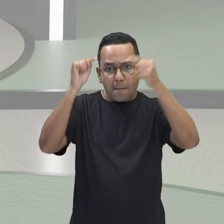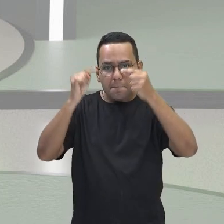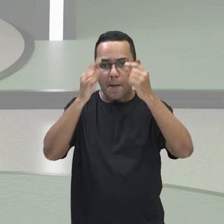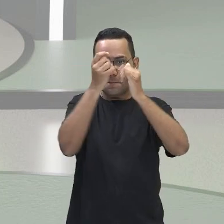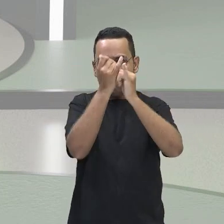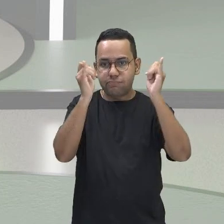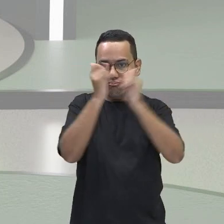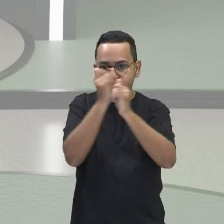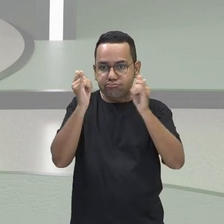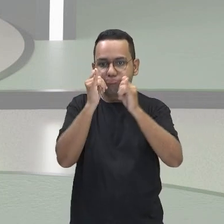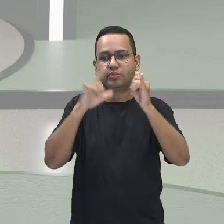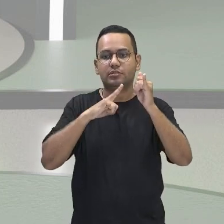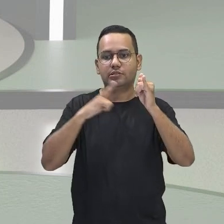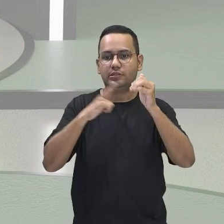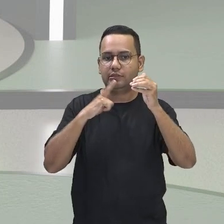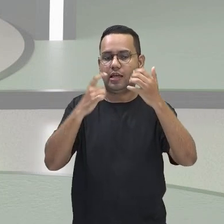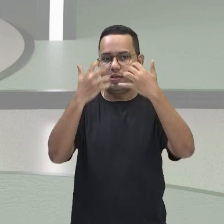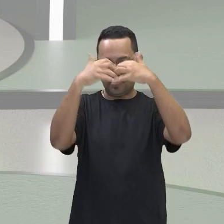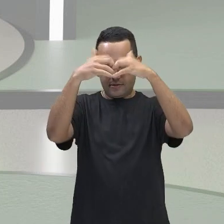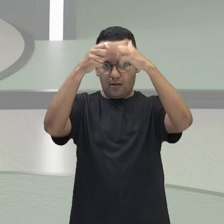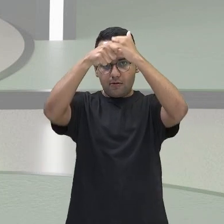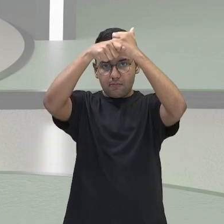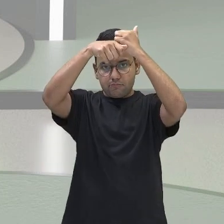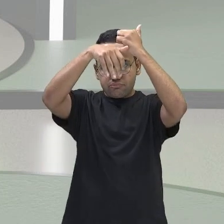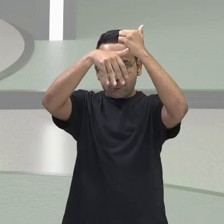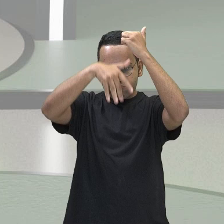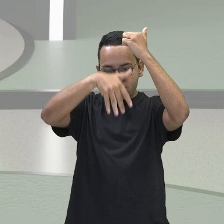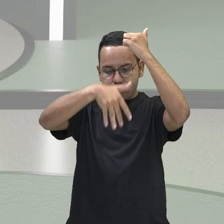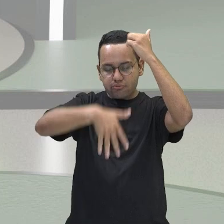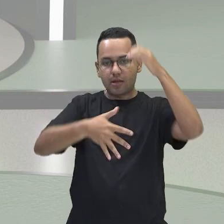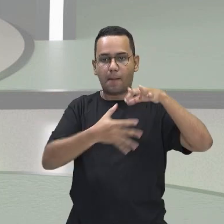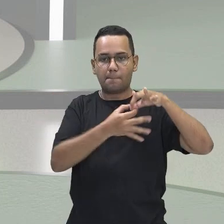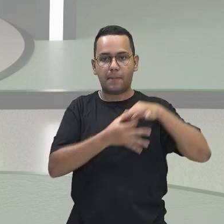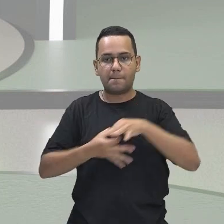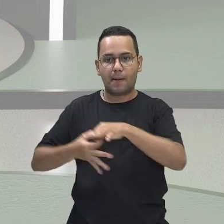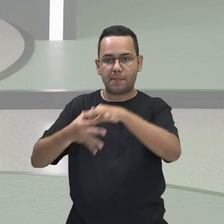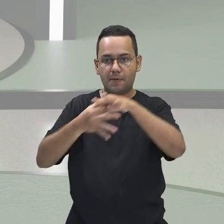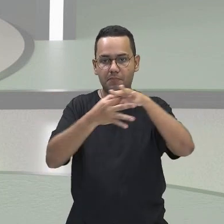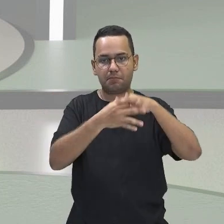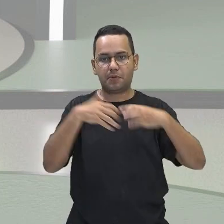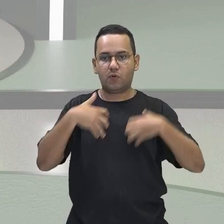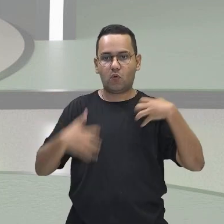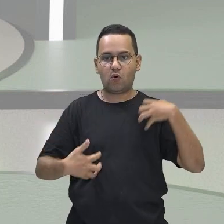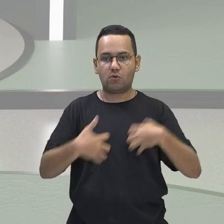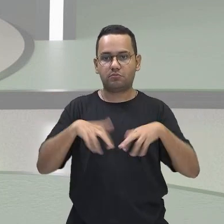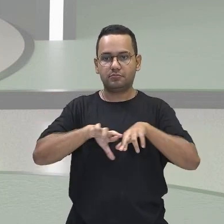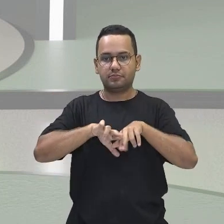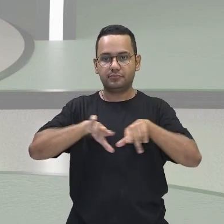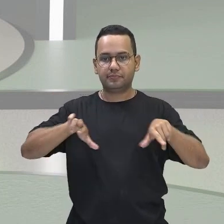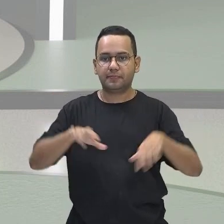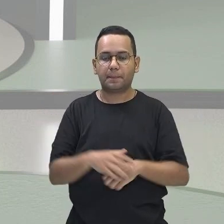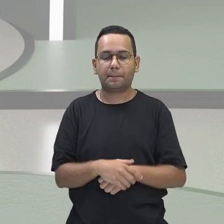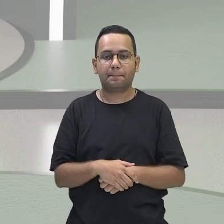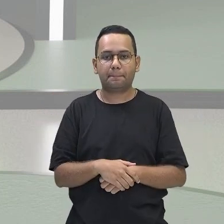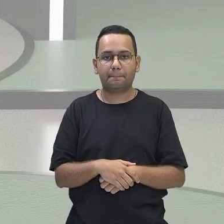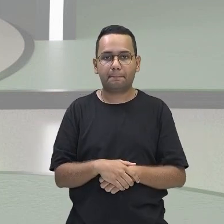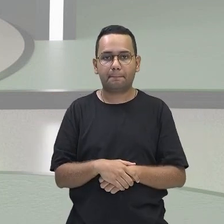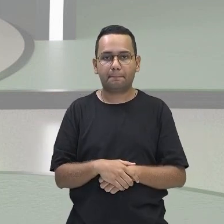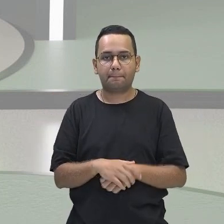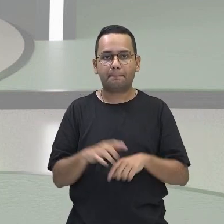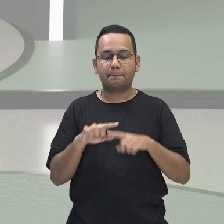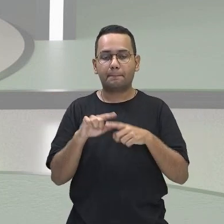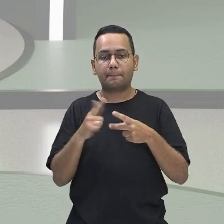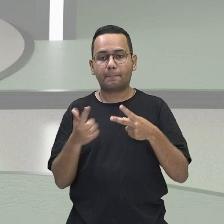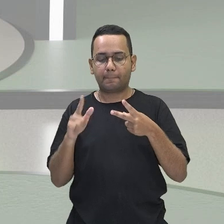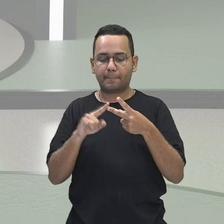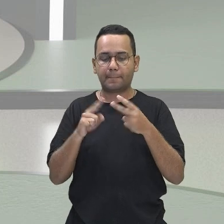nosso cérebro para o restante do nosso corpo e órgãos. E as células da glia